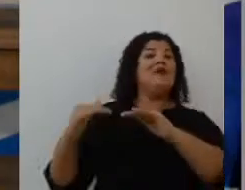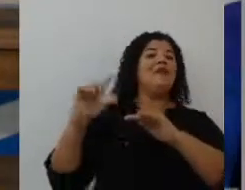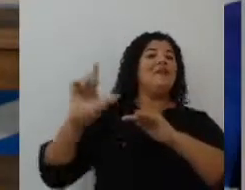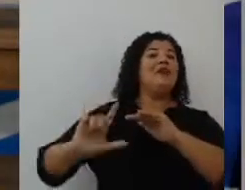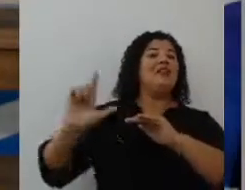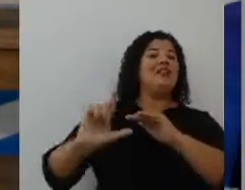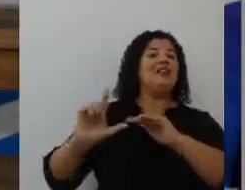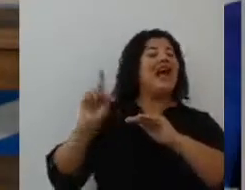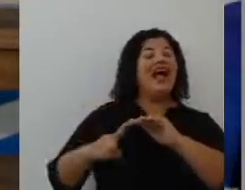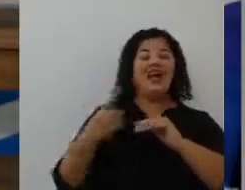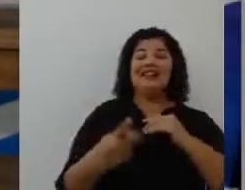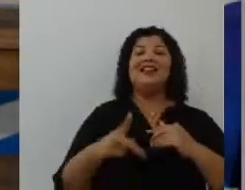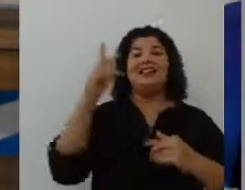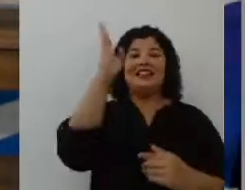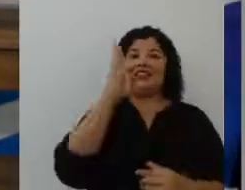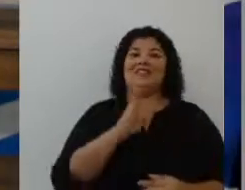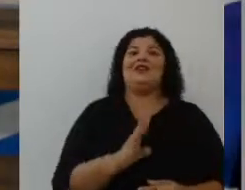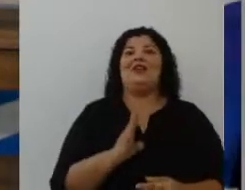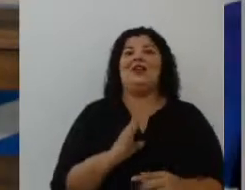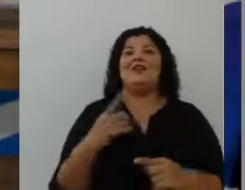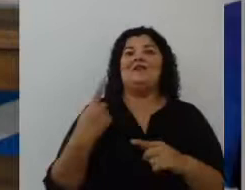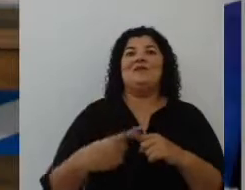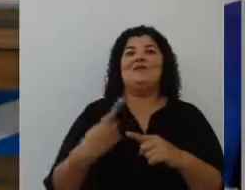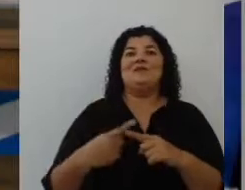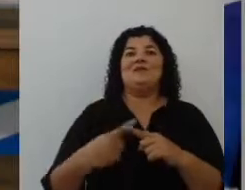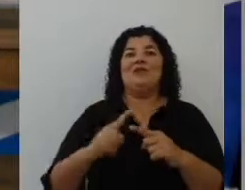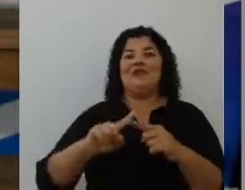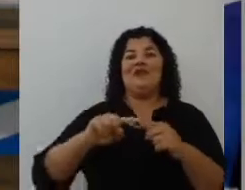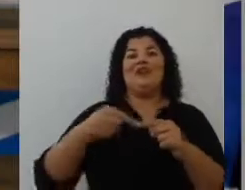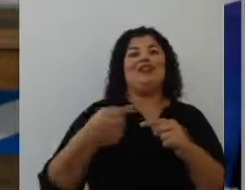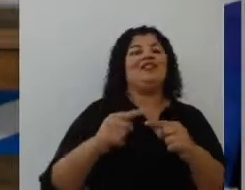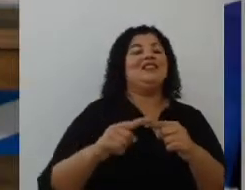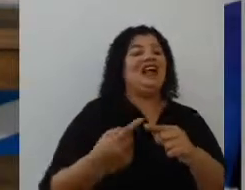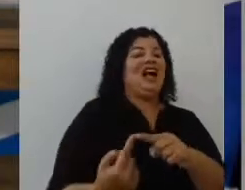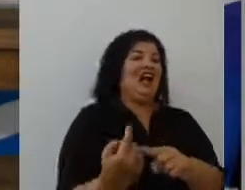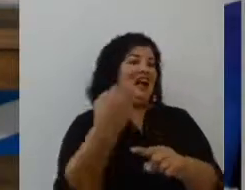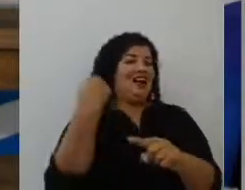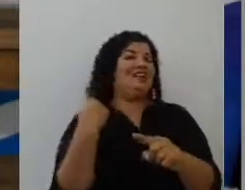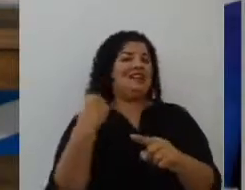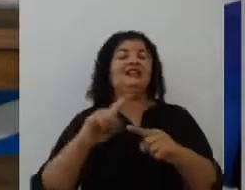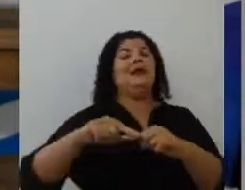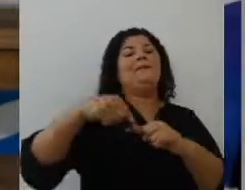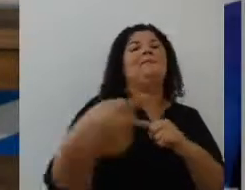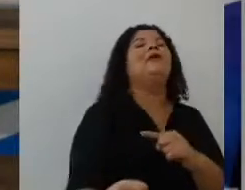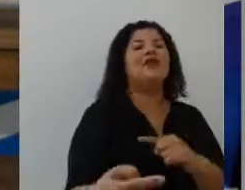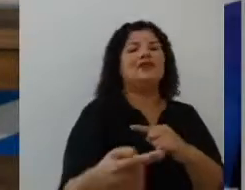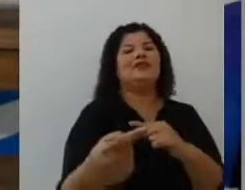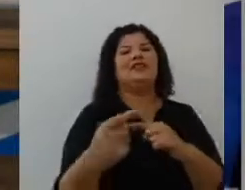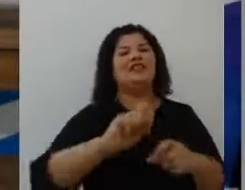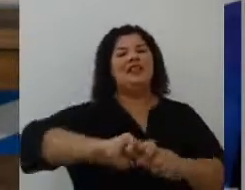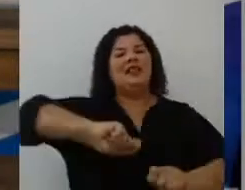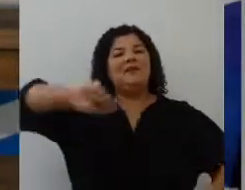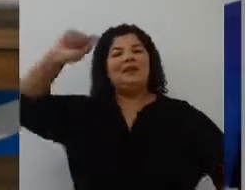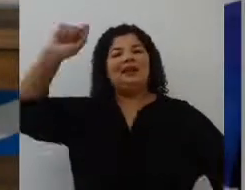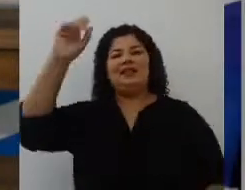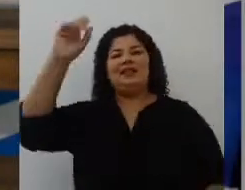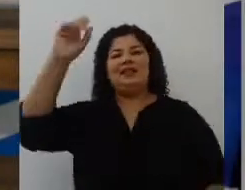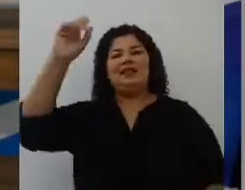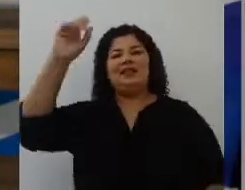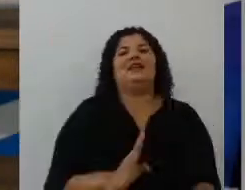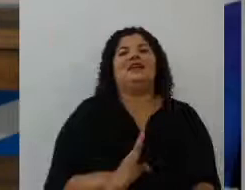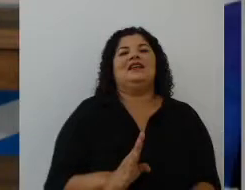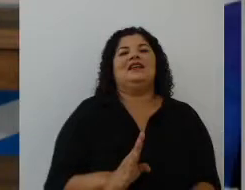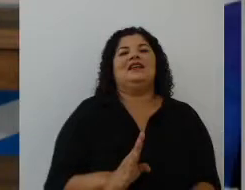era nacional, porque vieram após o momento de independência. Ok? Isso não quer dizer que esses momentos não